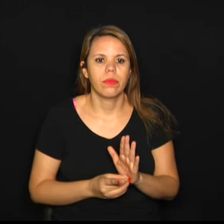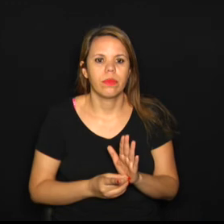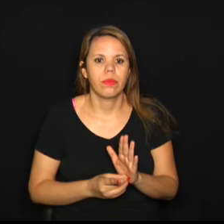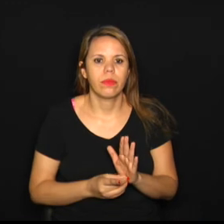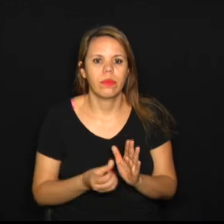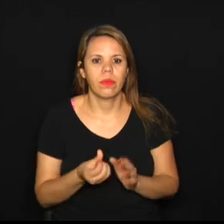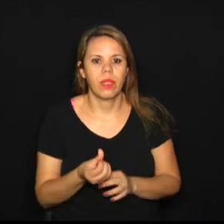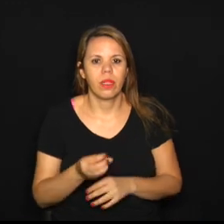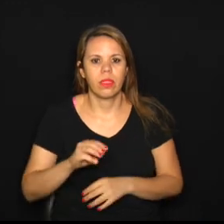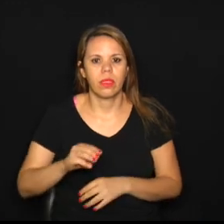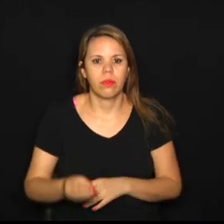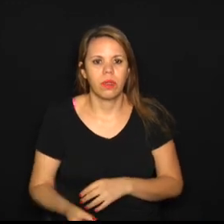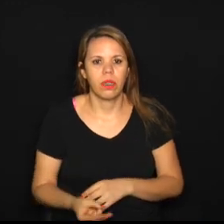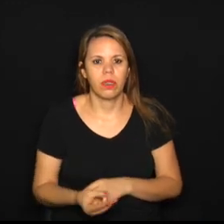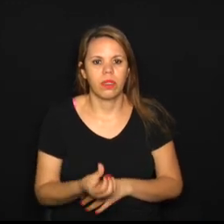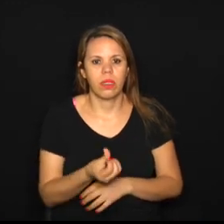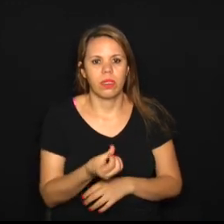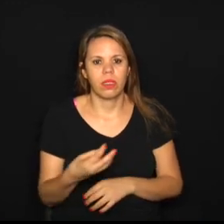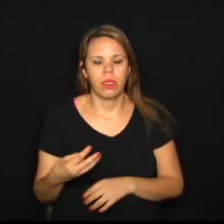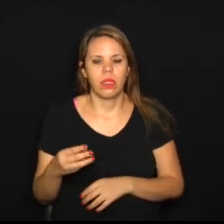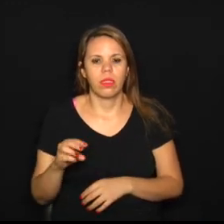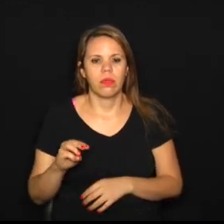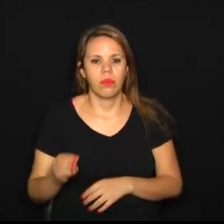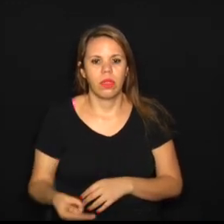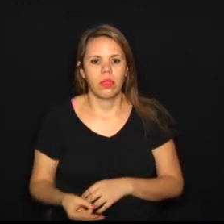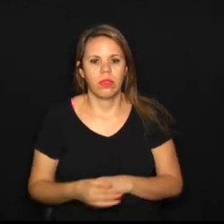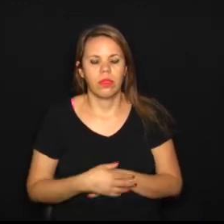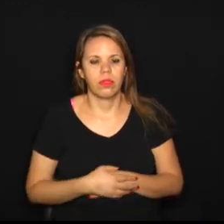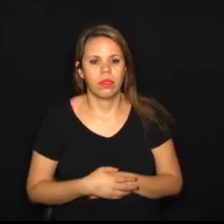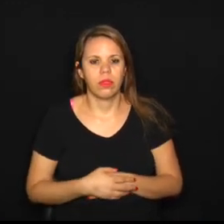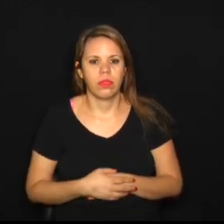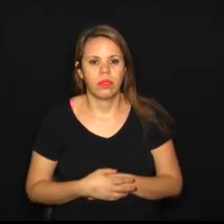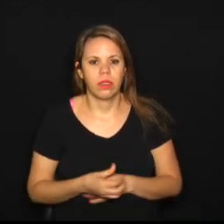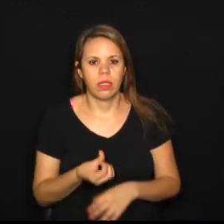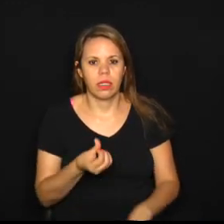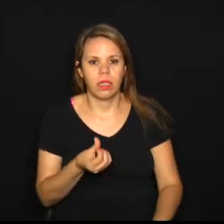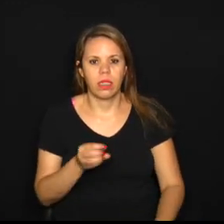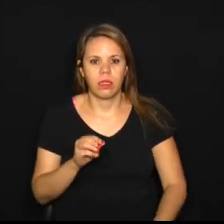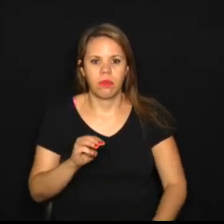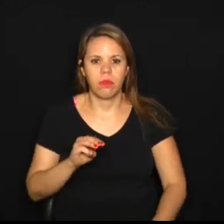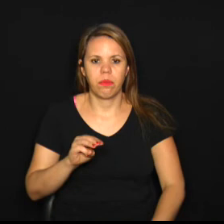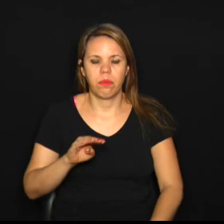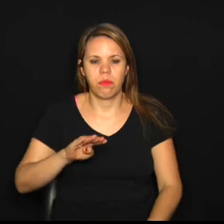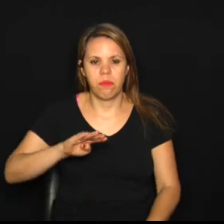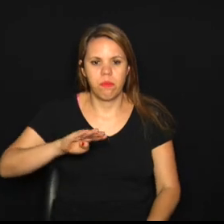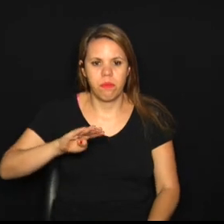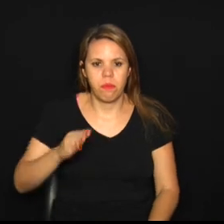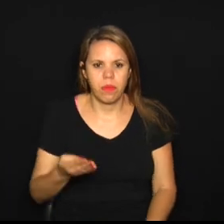para 6.063 milhões. Desse total de 6.063, foram empenhados em